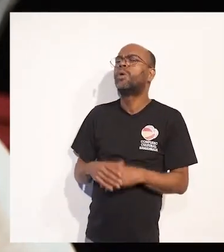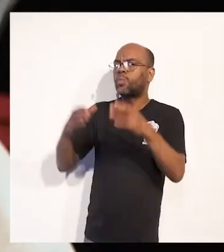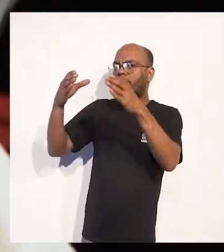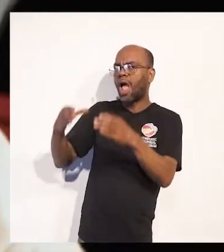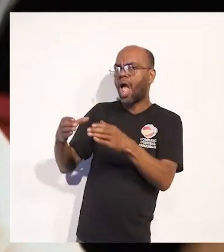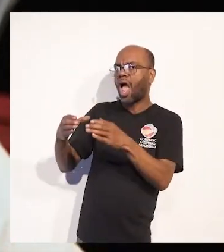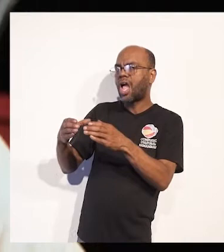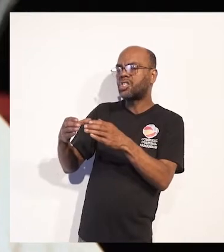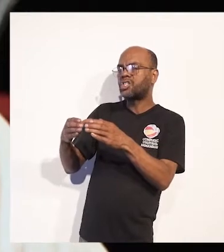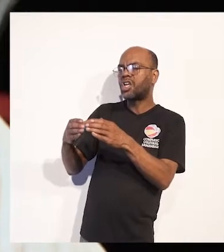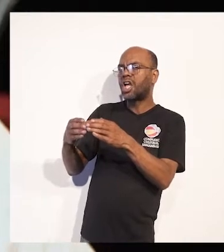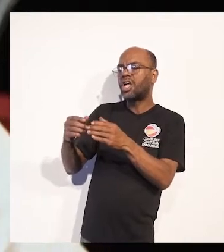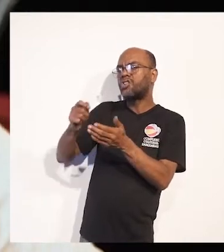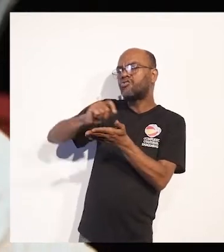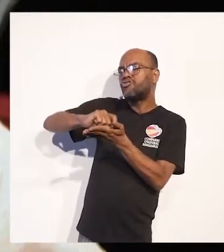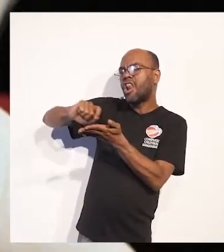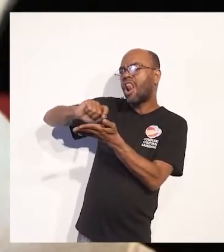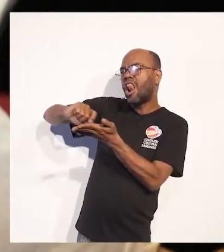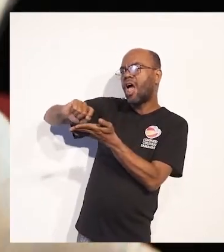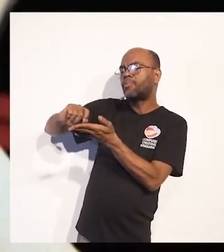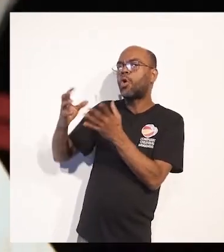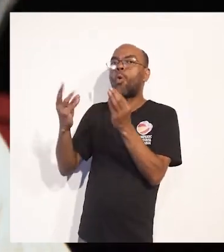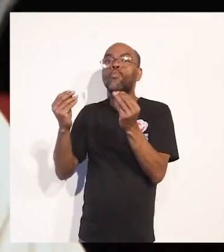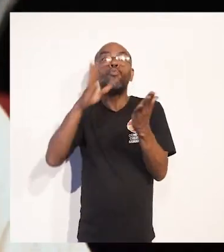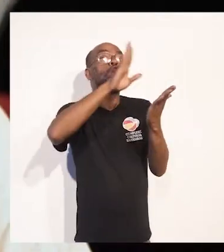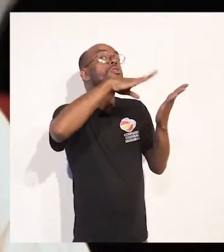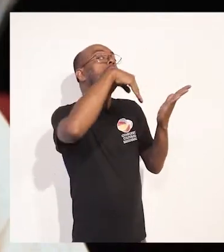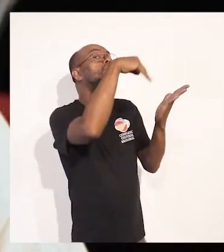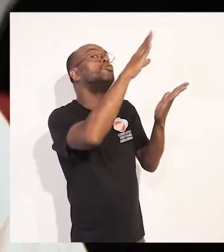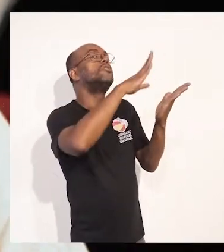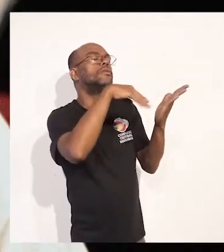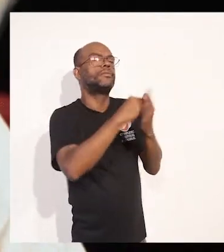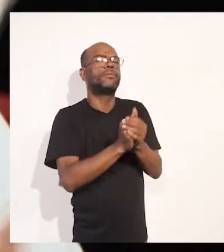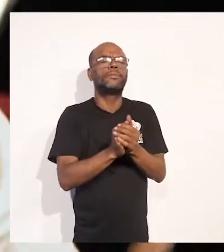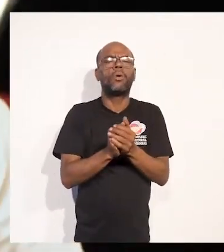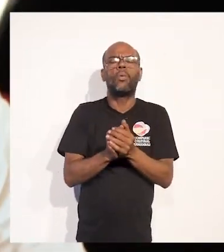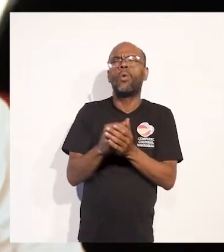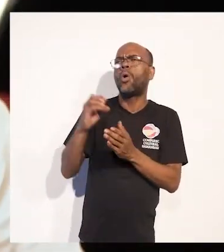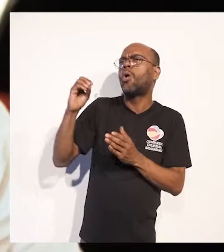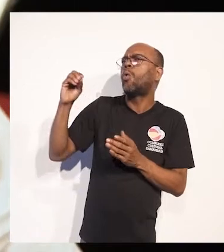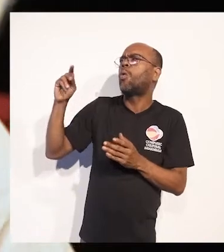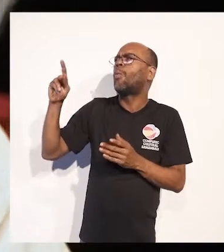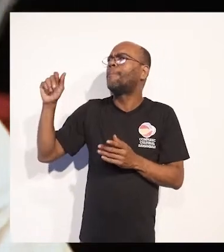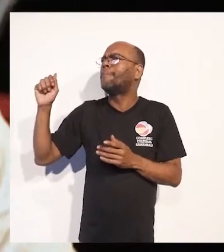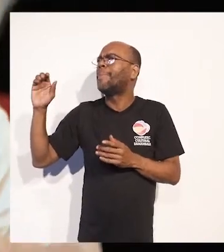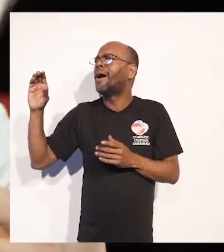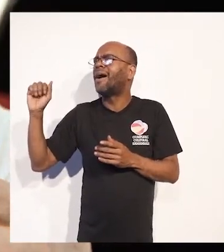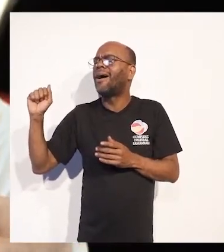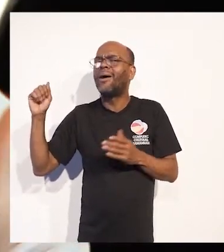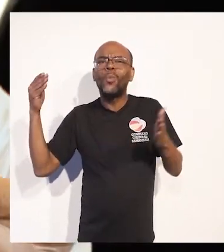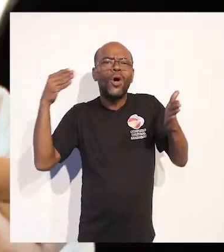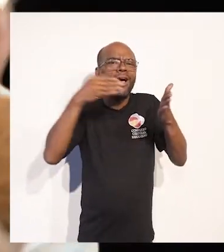caixa de lápis de cor, ou em várias tintas, que são cores pigmento opaca, mais uma vez falando, porque a